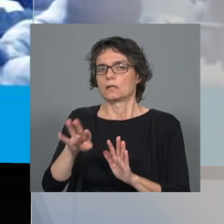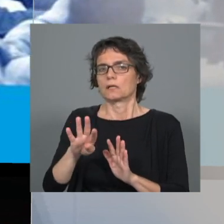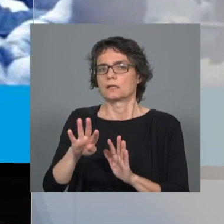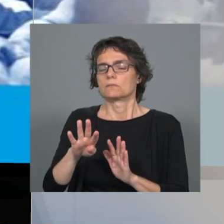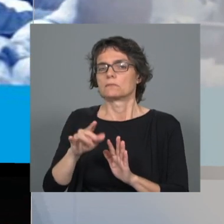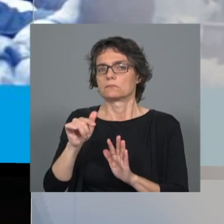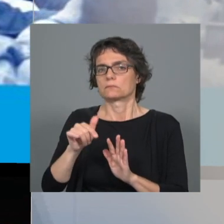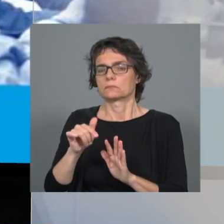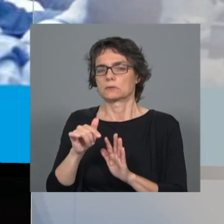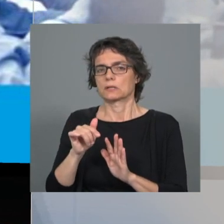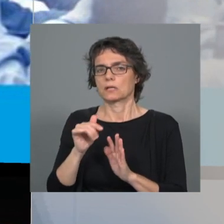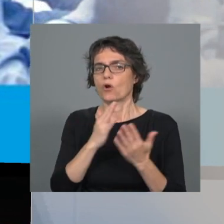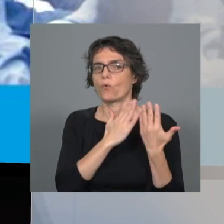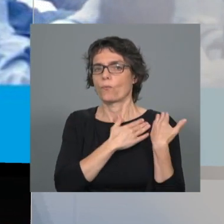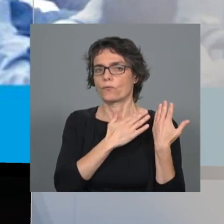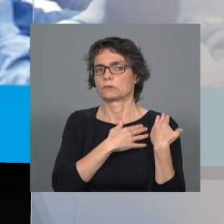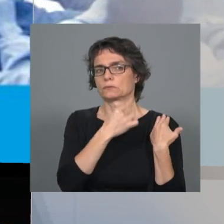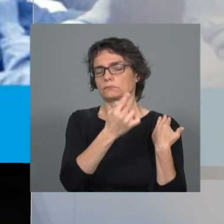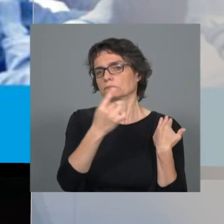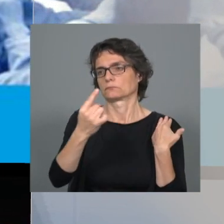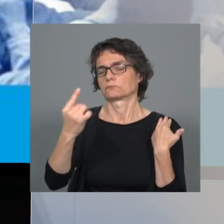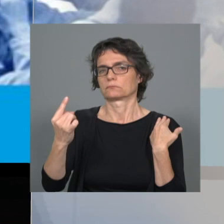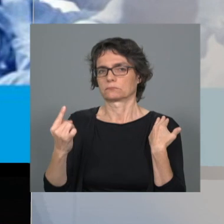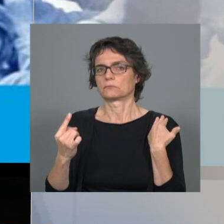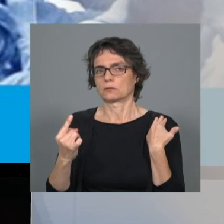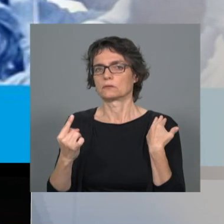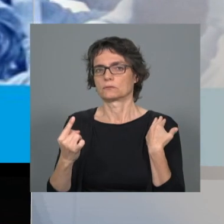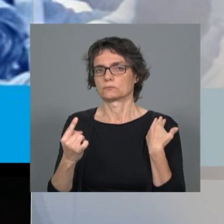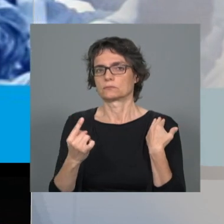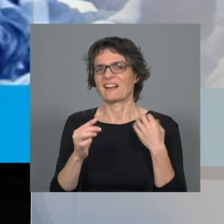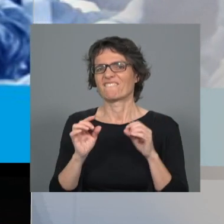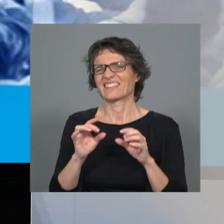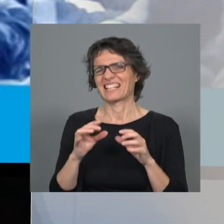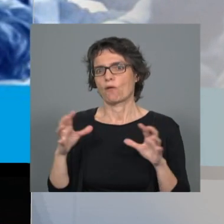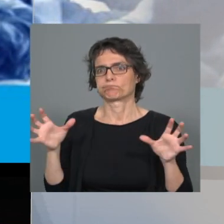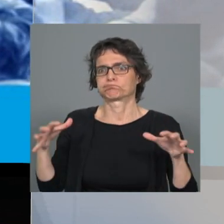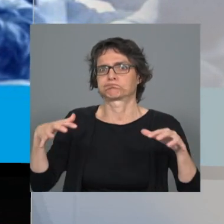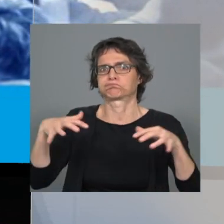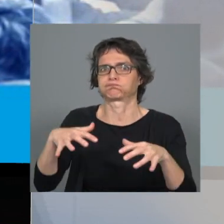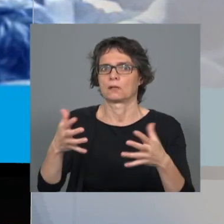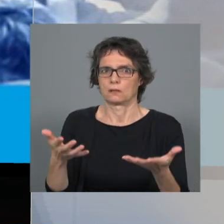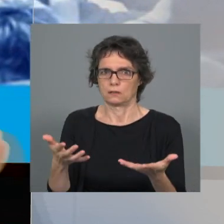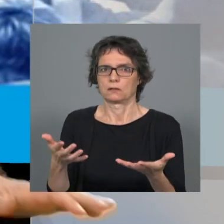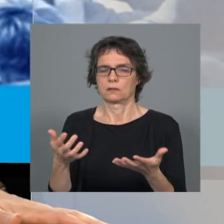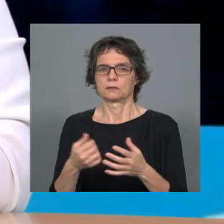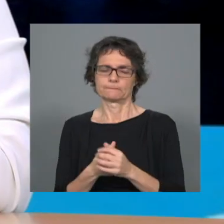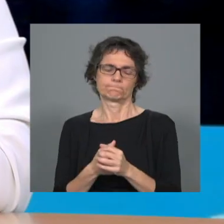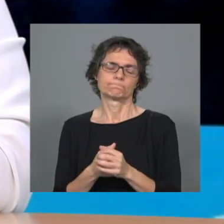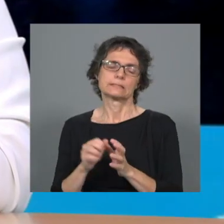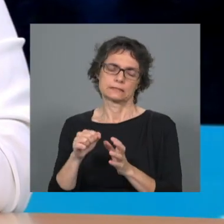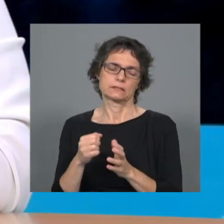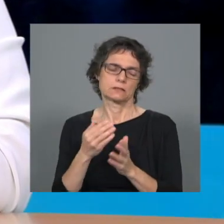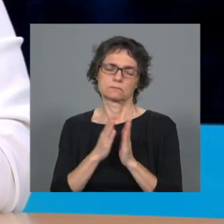mas aqui uma grande responsabilidade para as pessoas, particularmente para que não se juntem, não procurem. Sim, é um pedido de